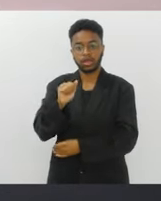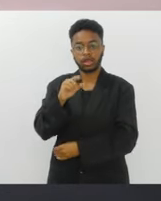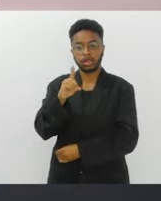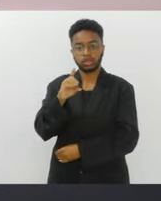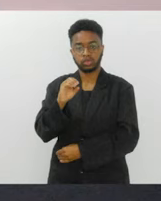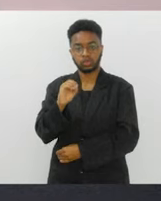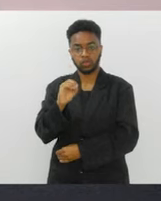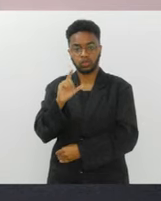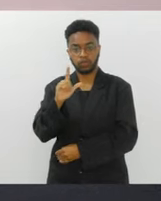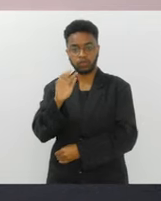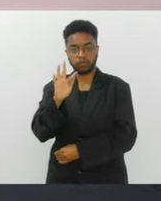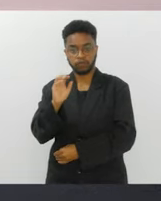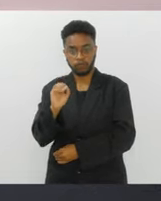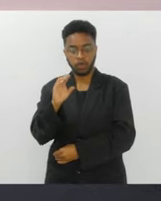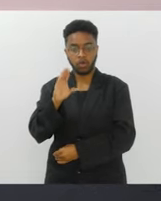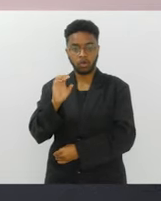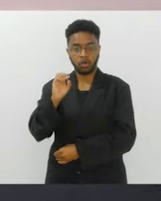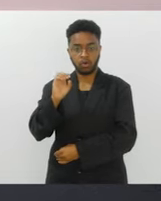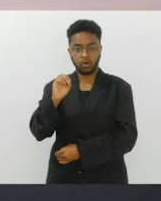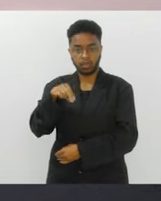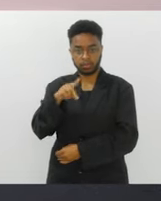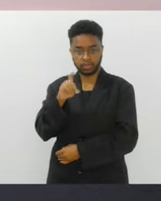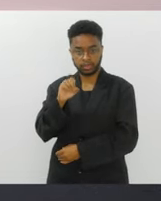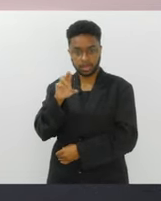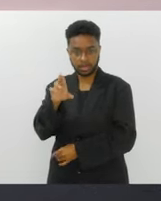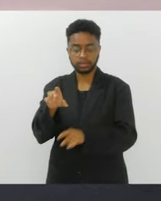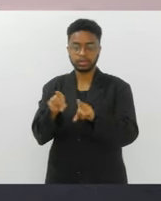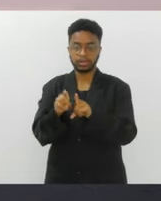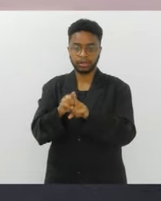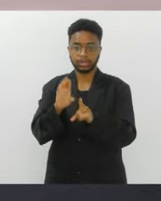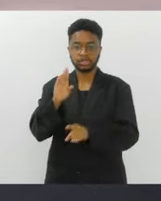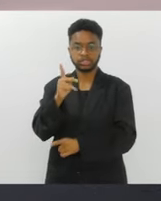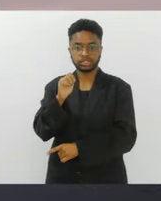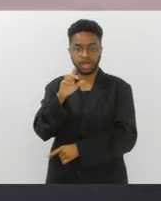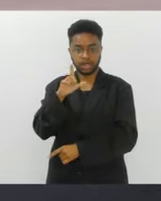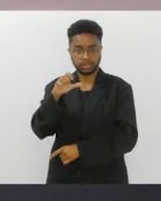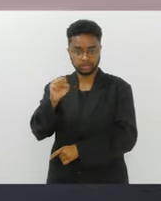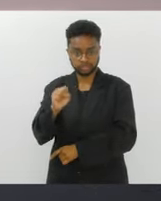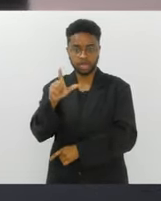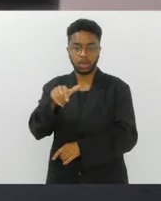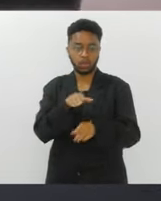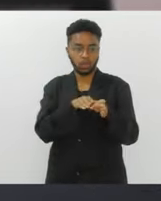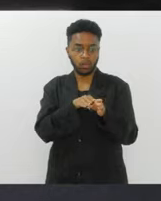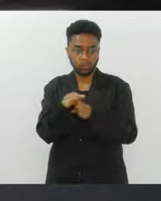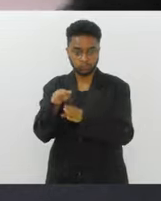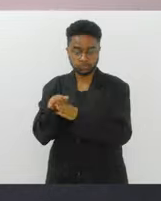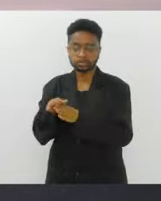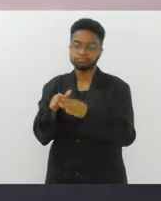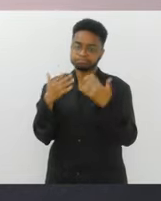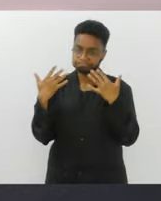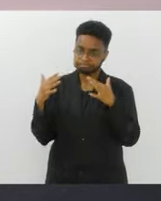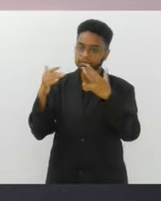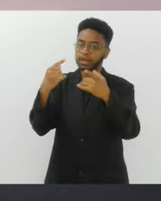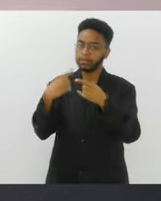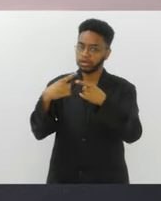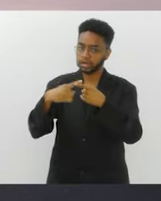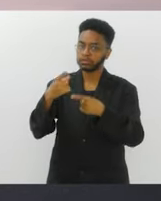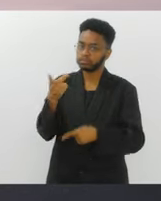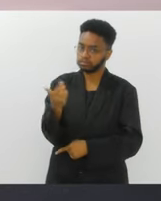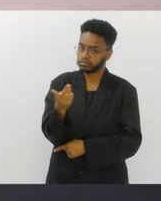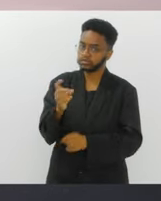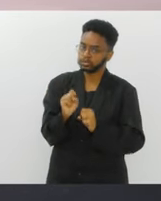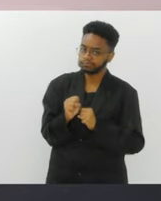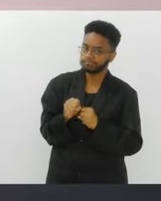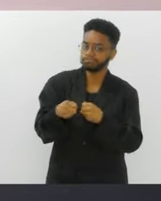o nosso conselheiro Charles Batista, que são super competentes, eu quero parabenizar, vocês estão se desdobrando, eu estou